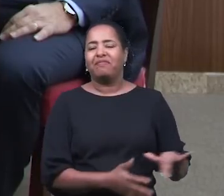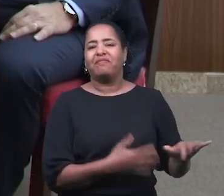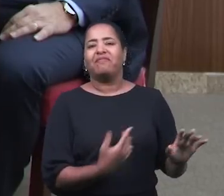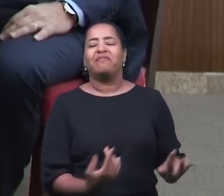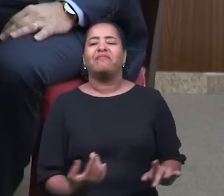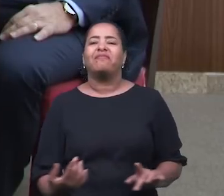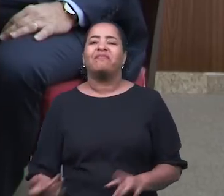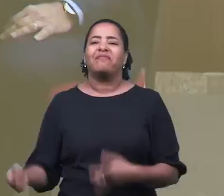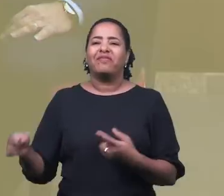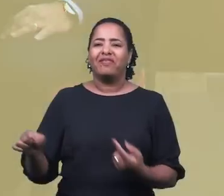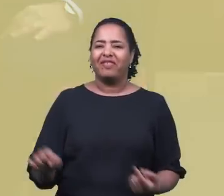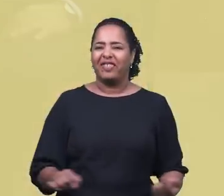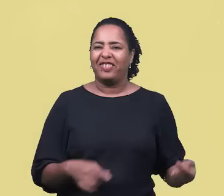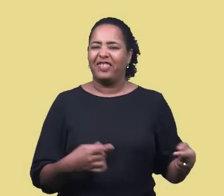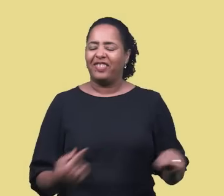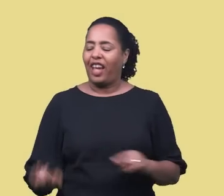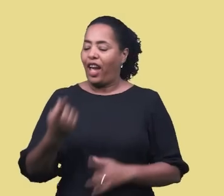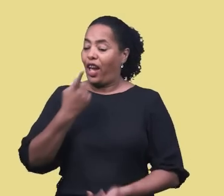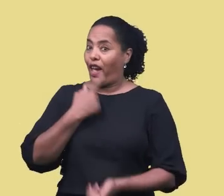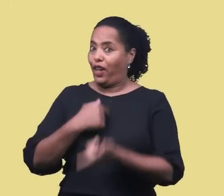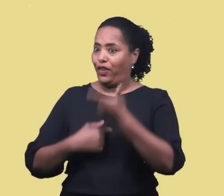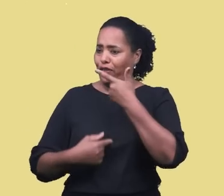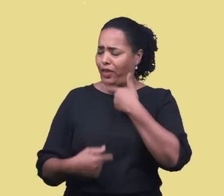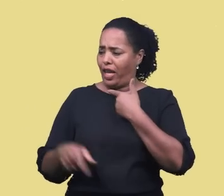Vamos adorar ao Senhor.